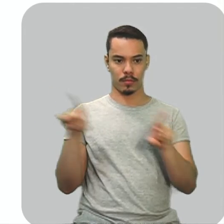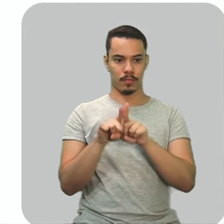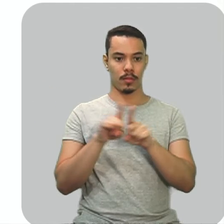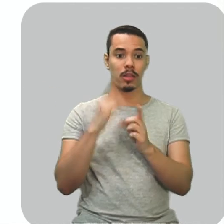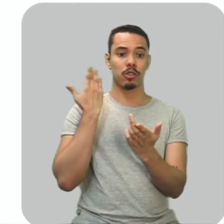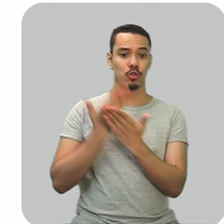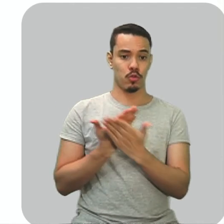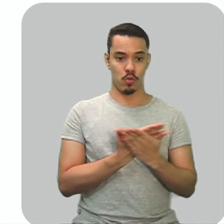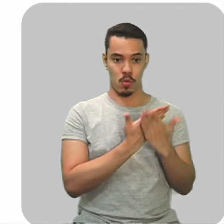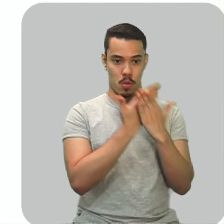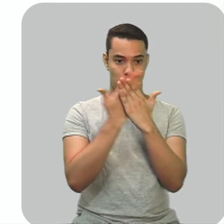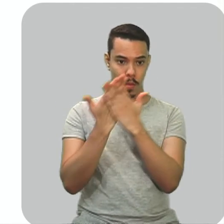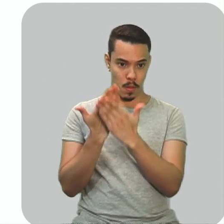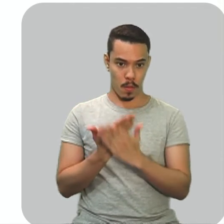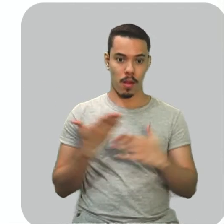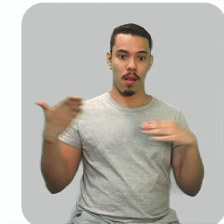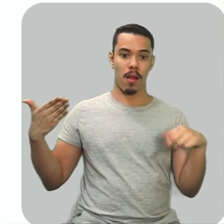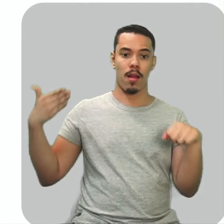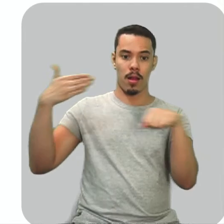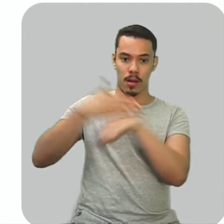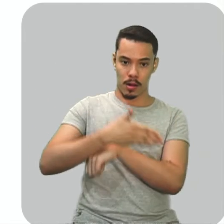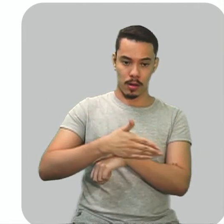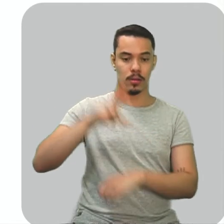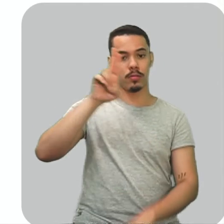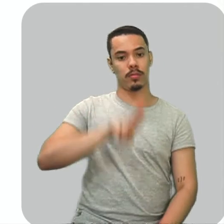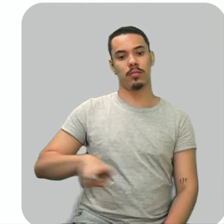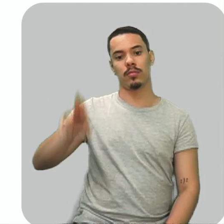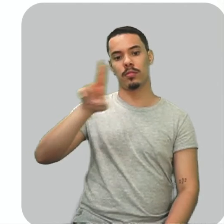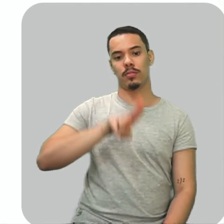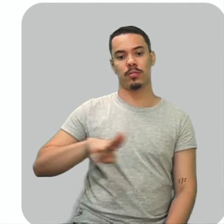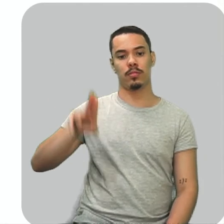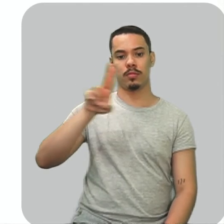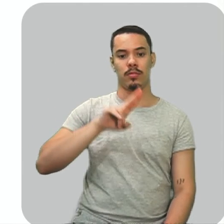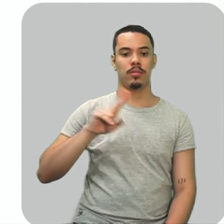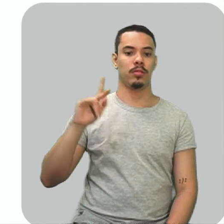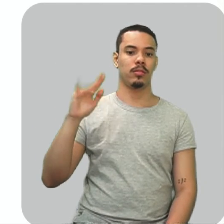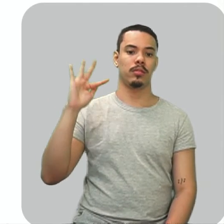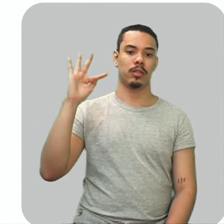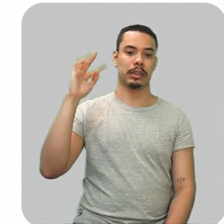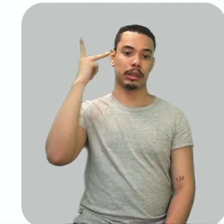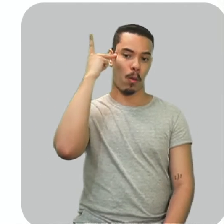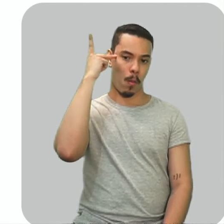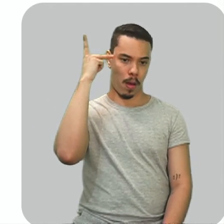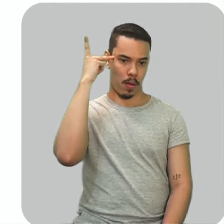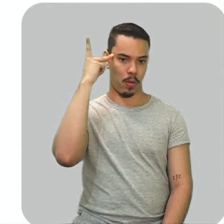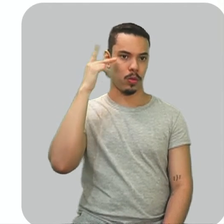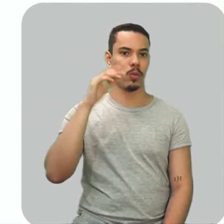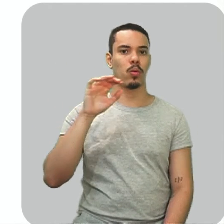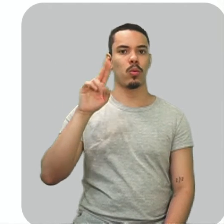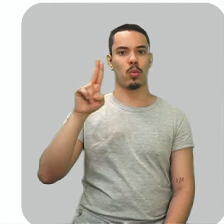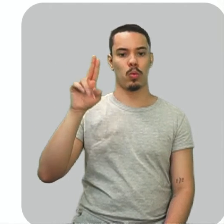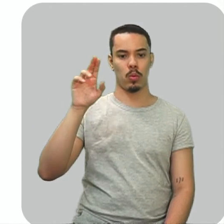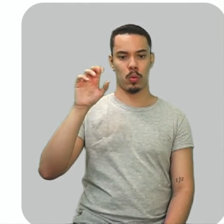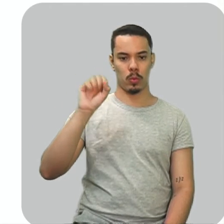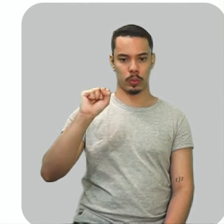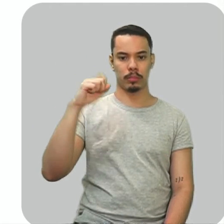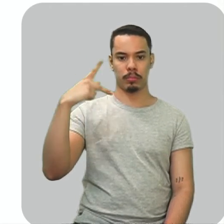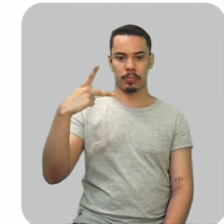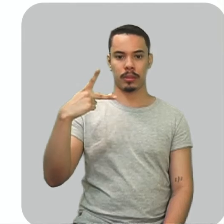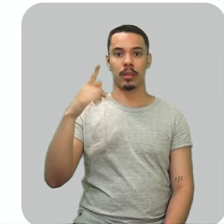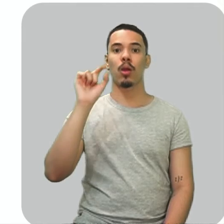estou muito e entrou na USP isso aqui ó deu uma